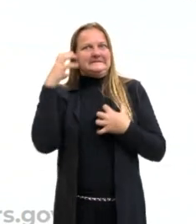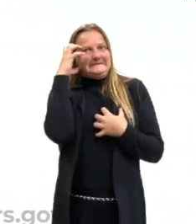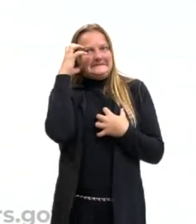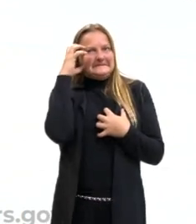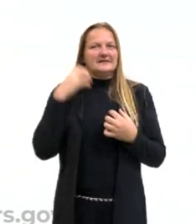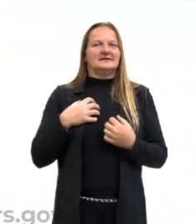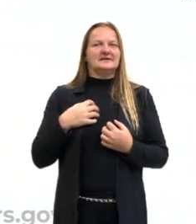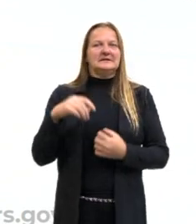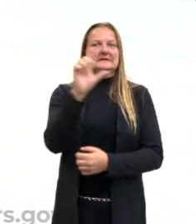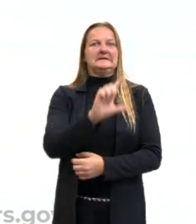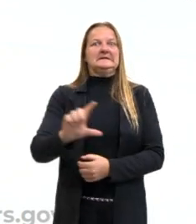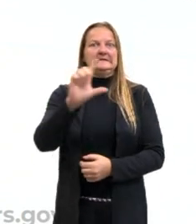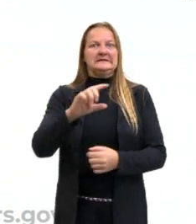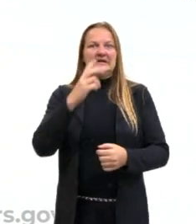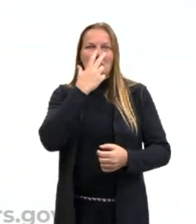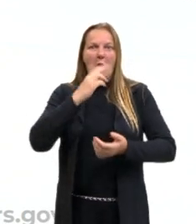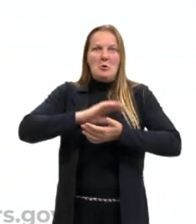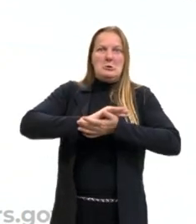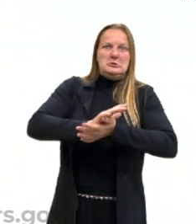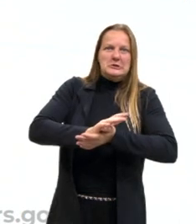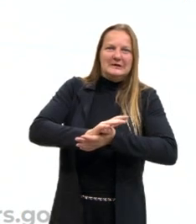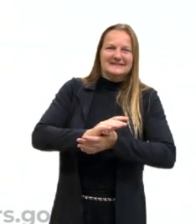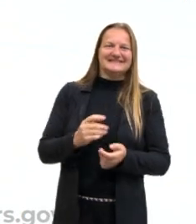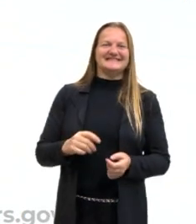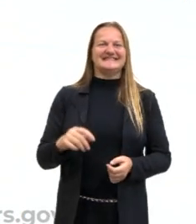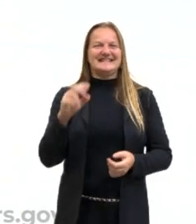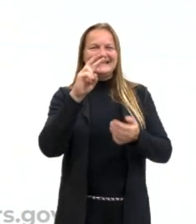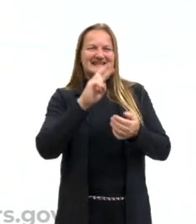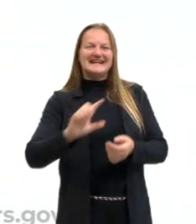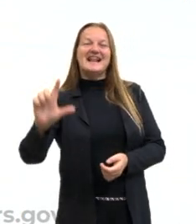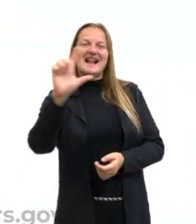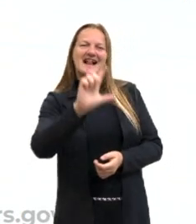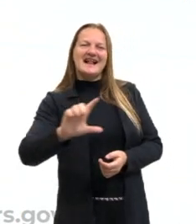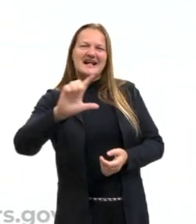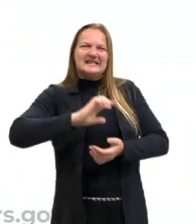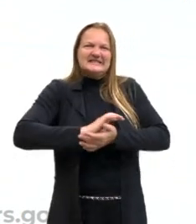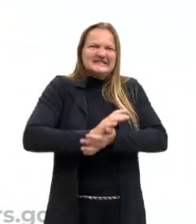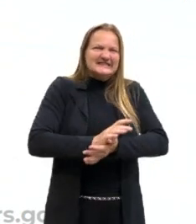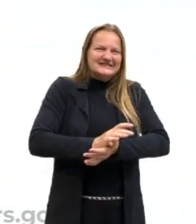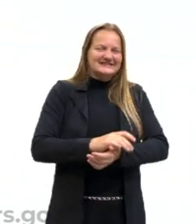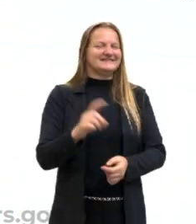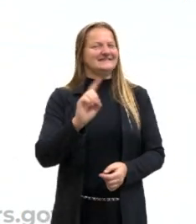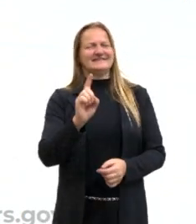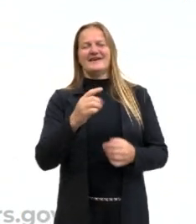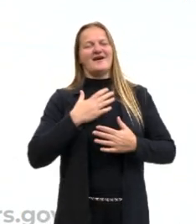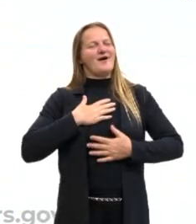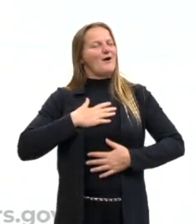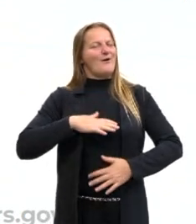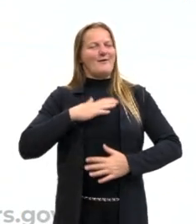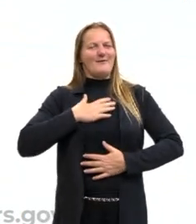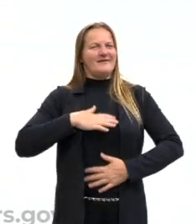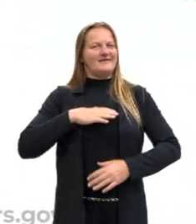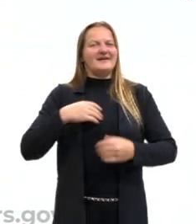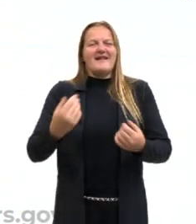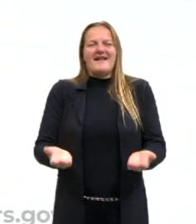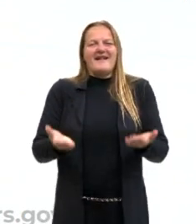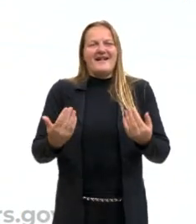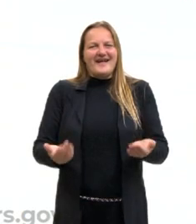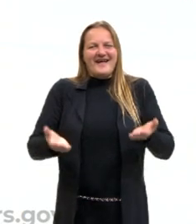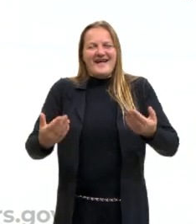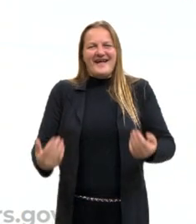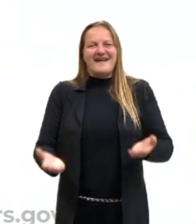dizem assim ele terá tortura Não não é literatura né porque senão não estaria ensinando uma coisa que é torturante bem pelo